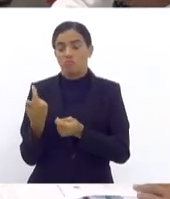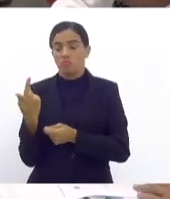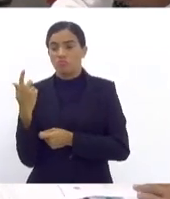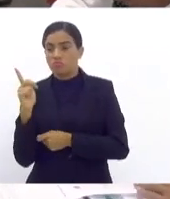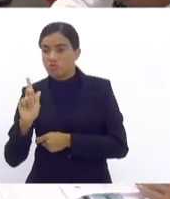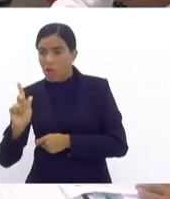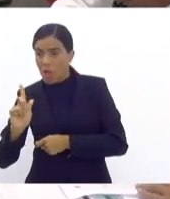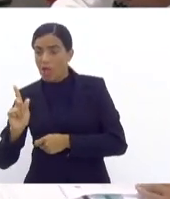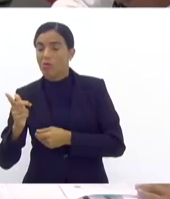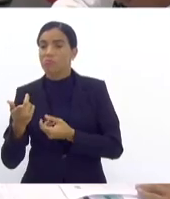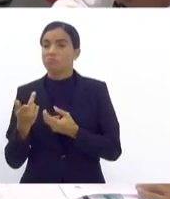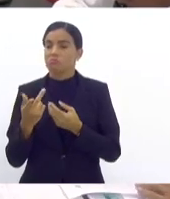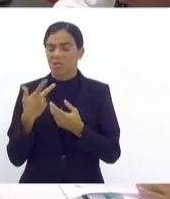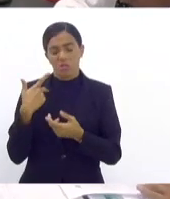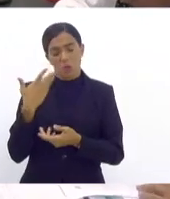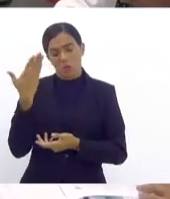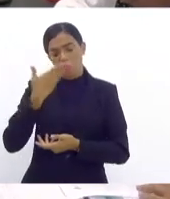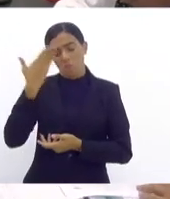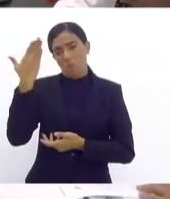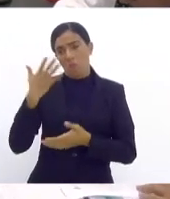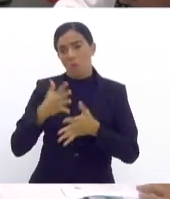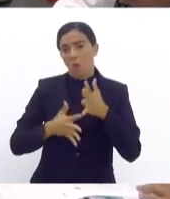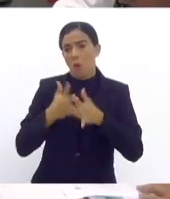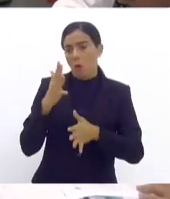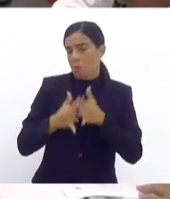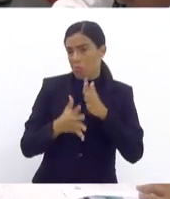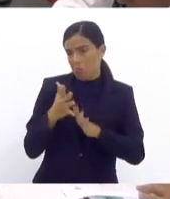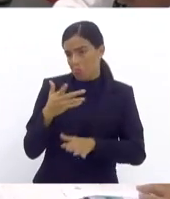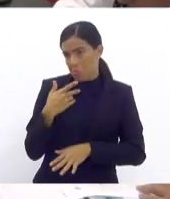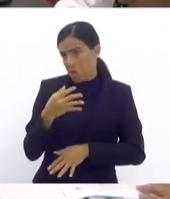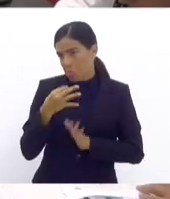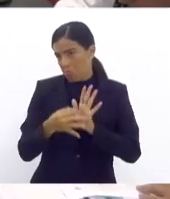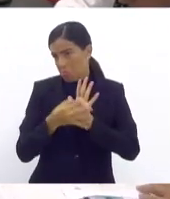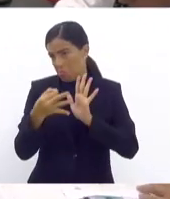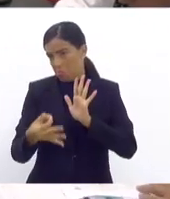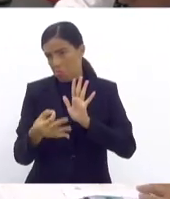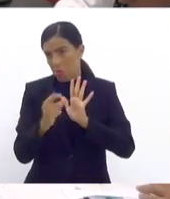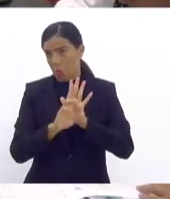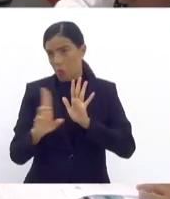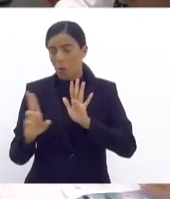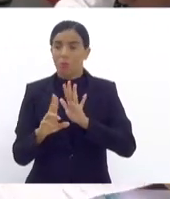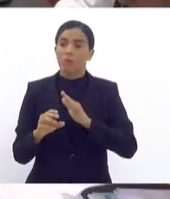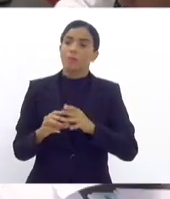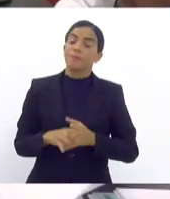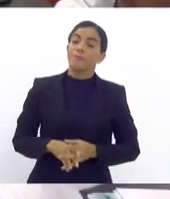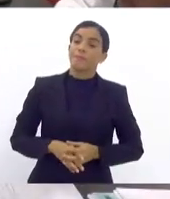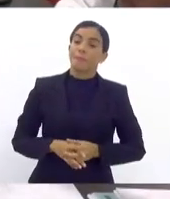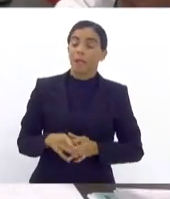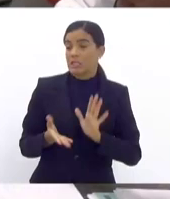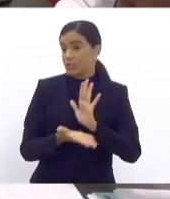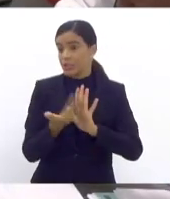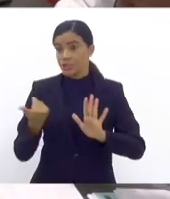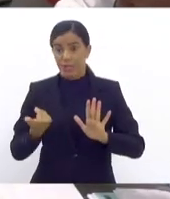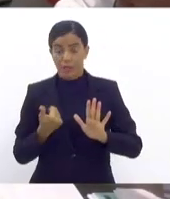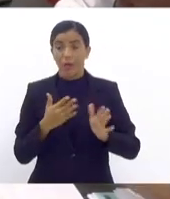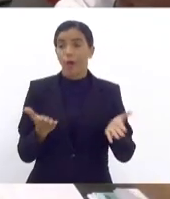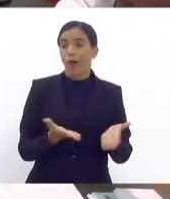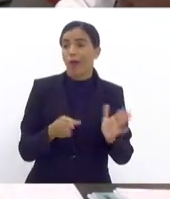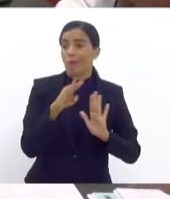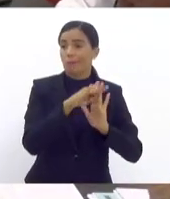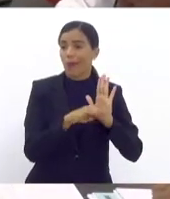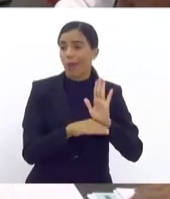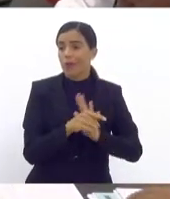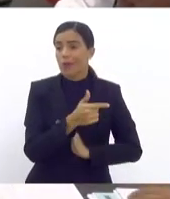Mas não vejo impedimento de citar órgão. Está atribuindo uma. Bem, vou retirar da pauta o 31, retirar de pauta, passo ao 32 da pauta,